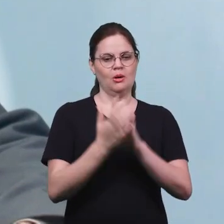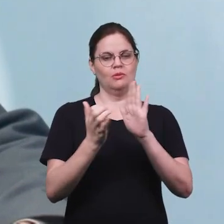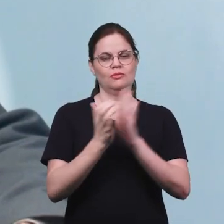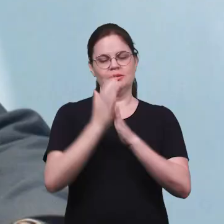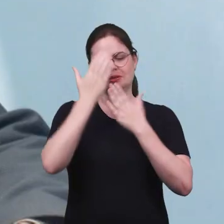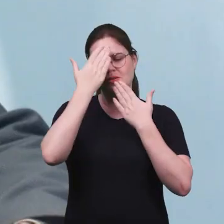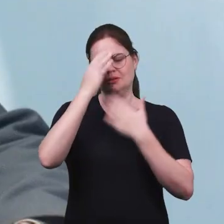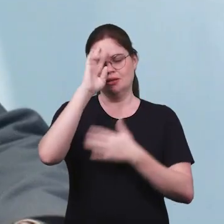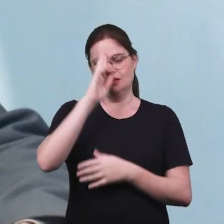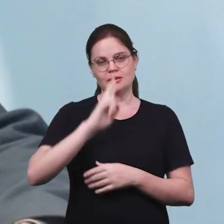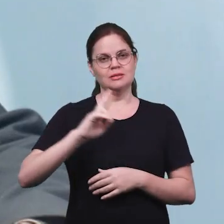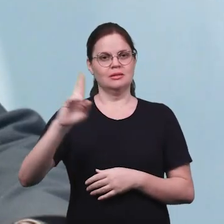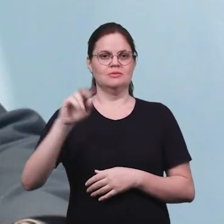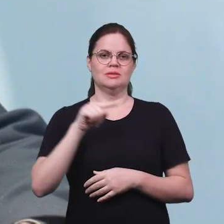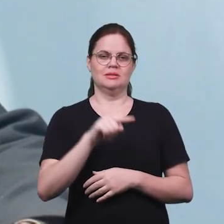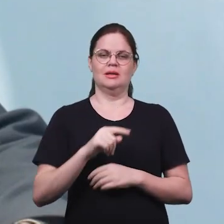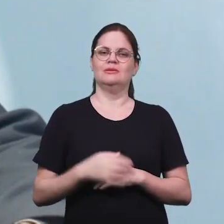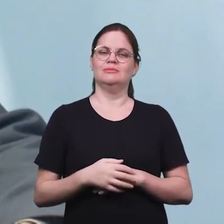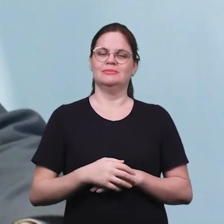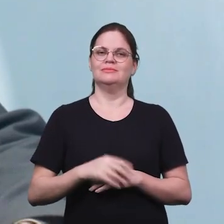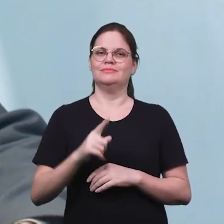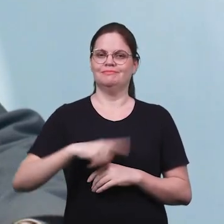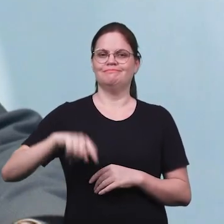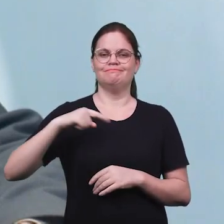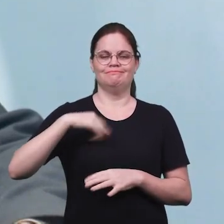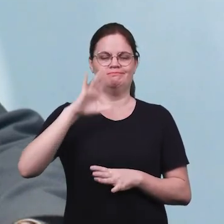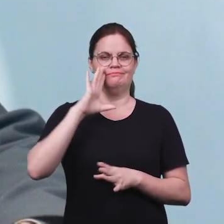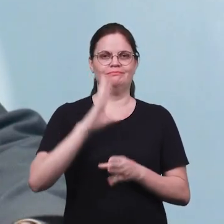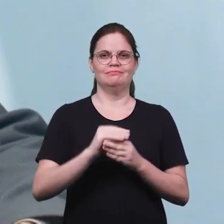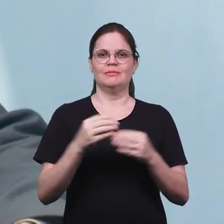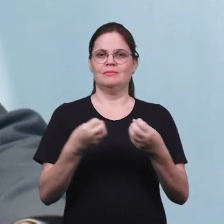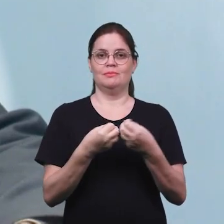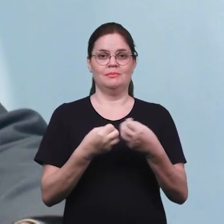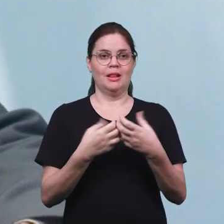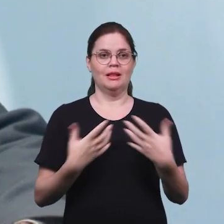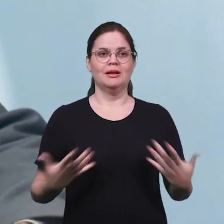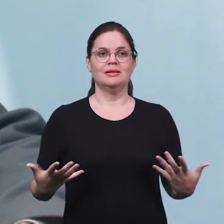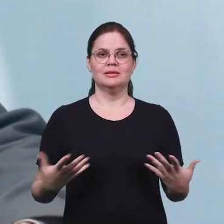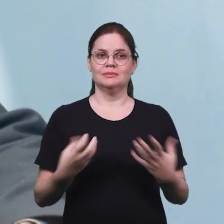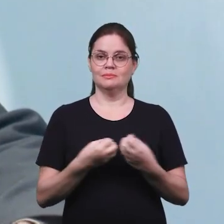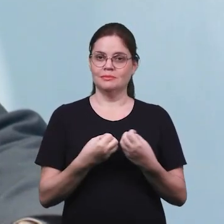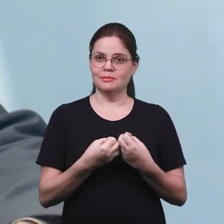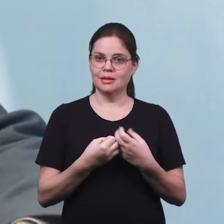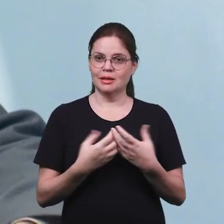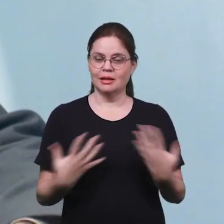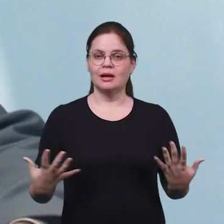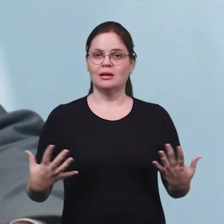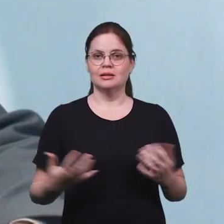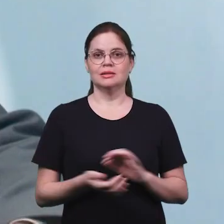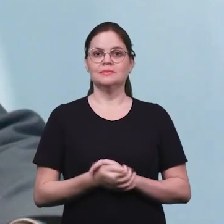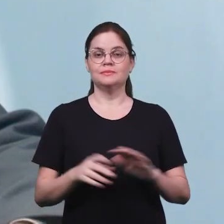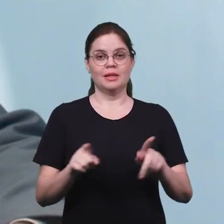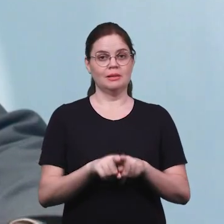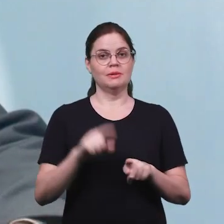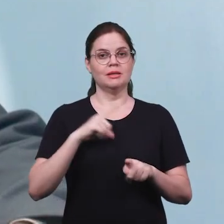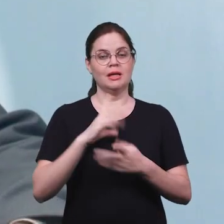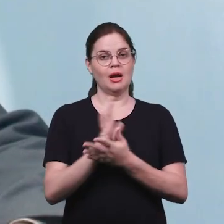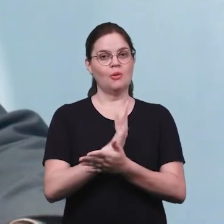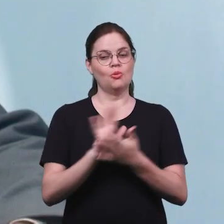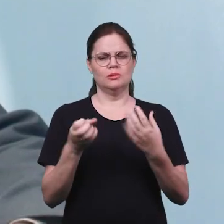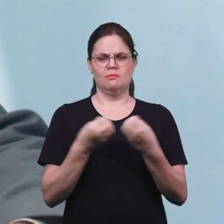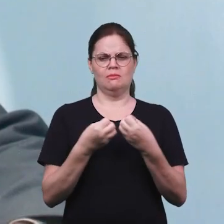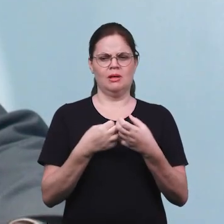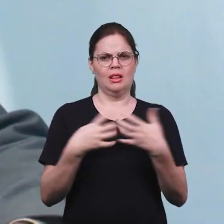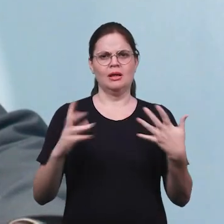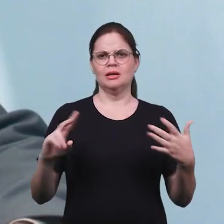do Senhor, a isso nós chamamos de milagre. E há milagres também